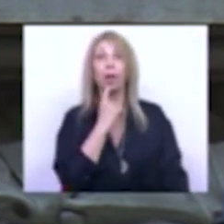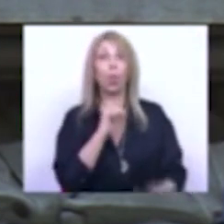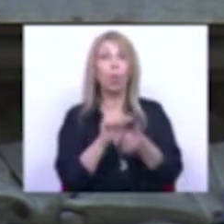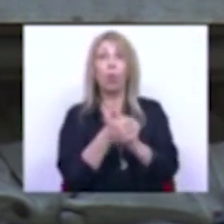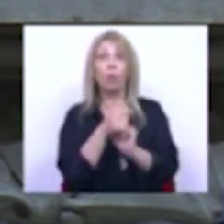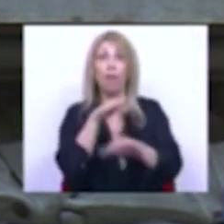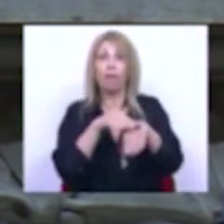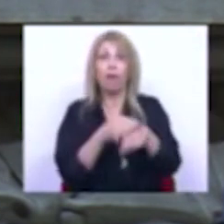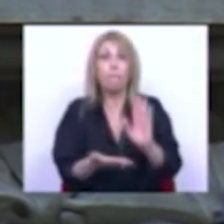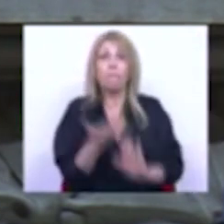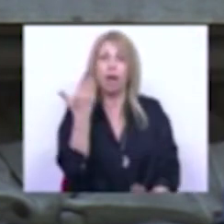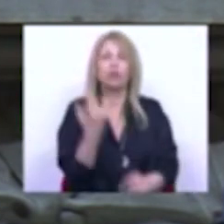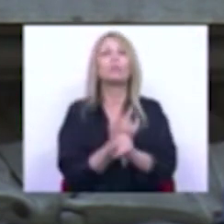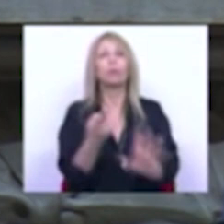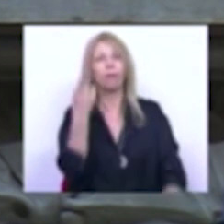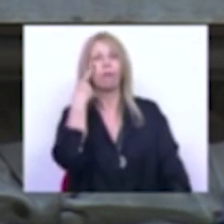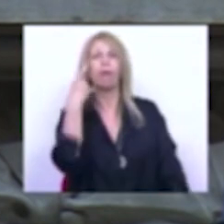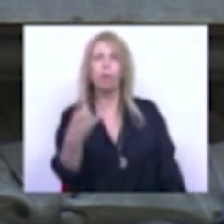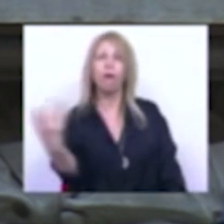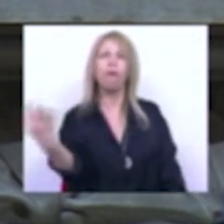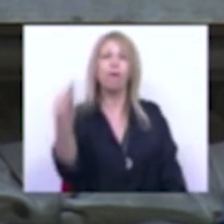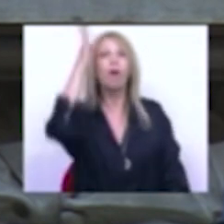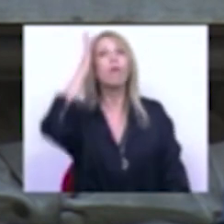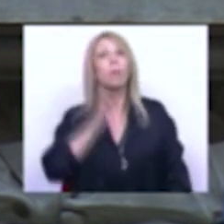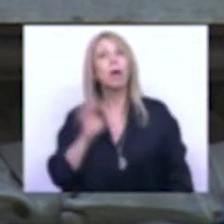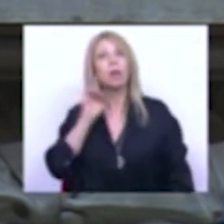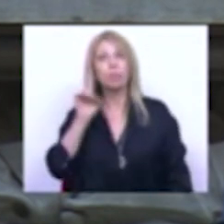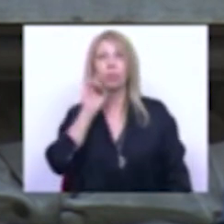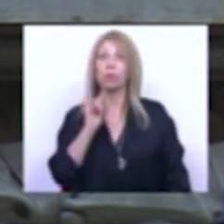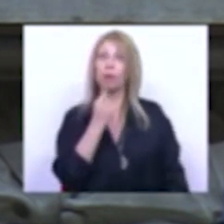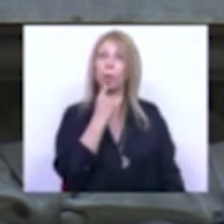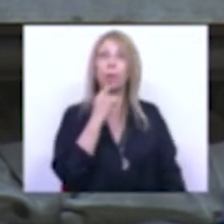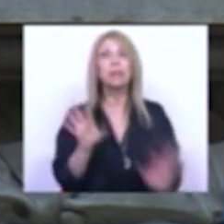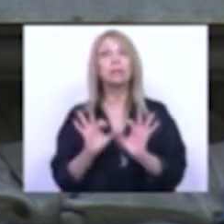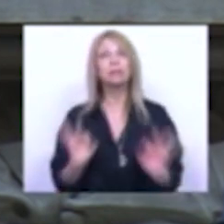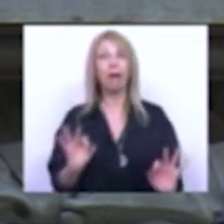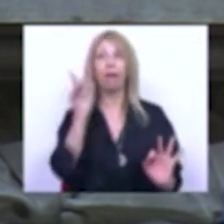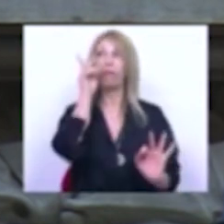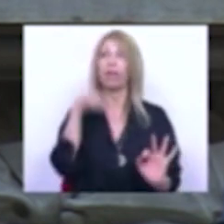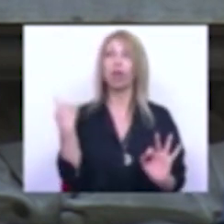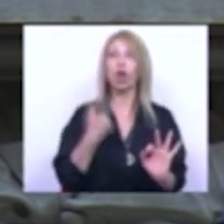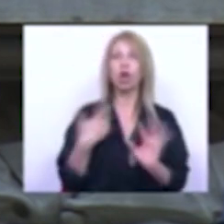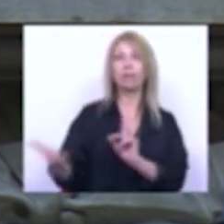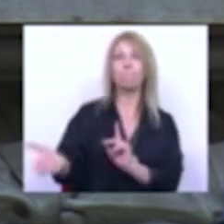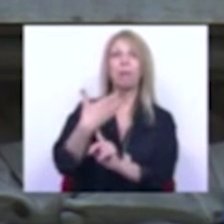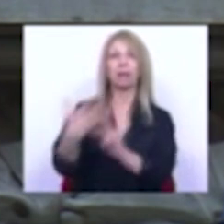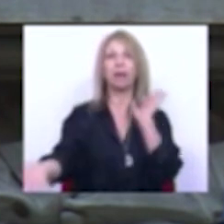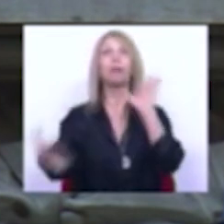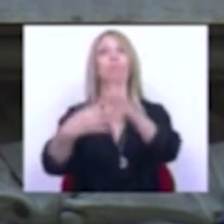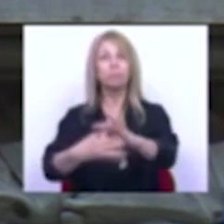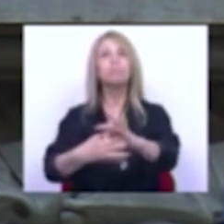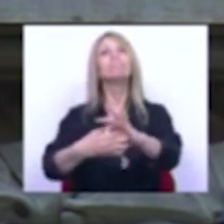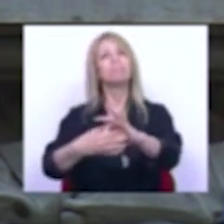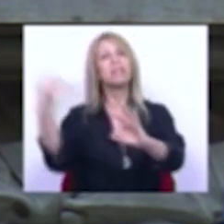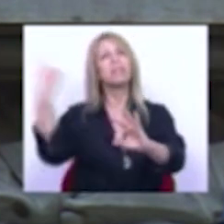reconhecer como são importantes as Forças Armadas na nossa vida como pátria exige mais do que recordarmos por palavras essa